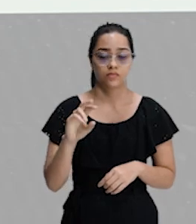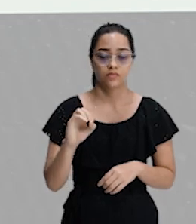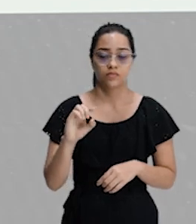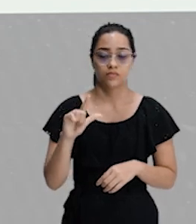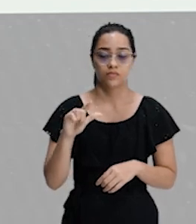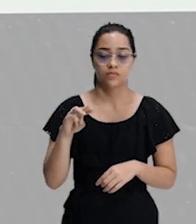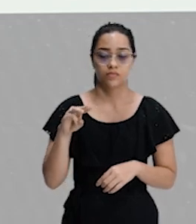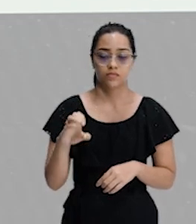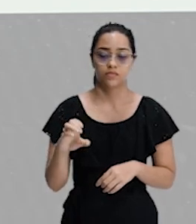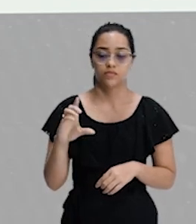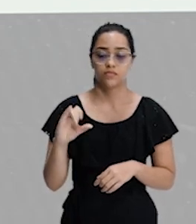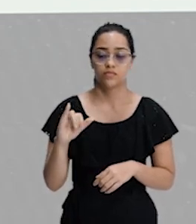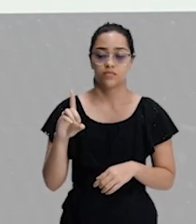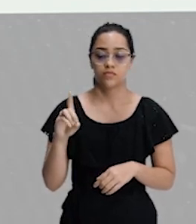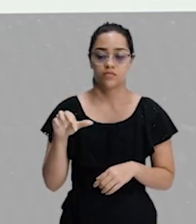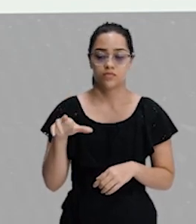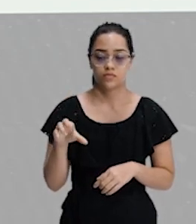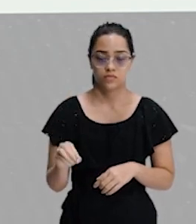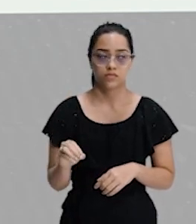do cilindro